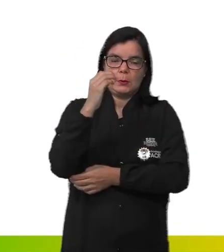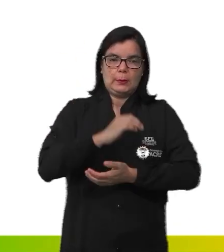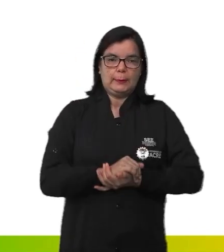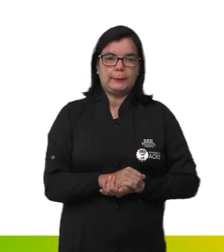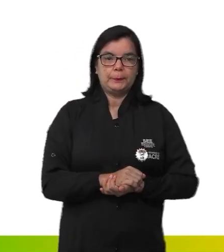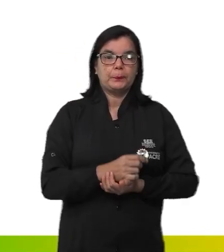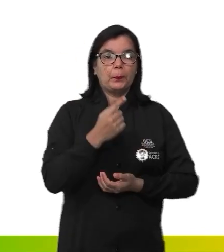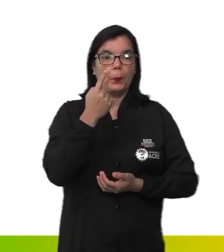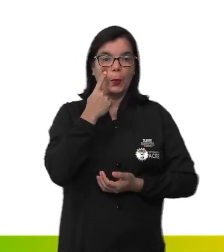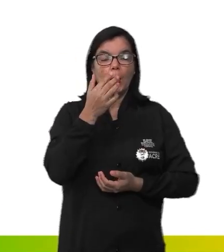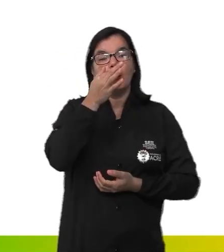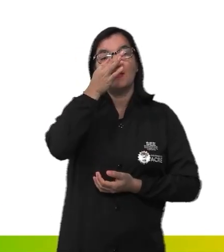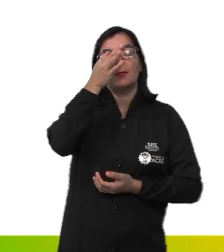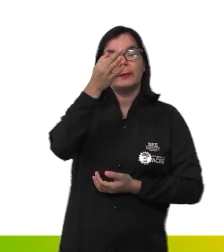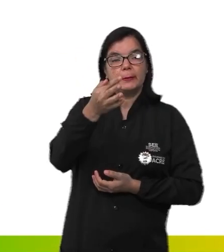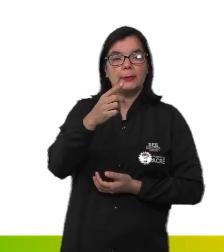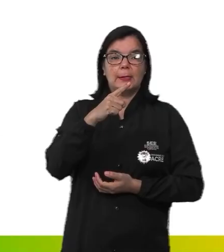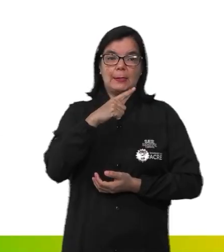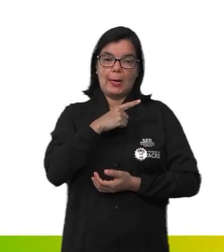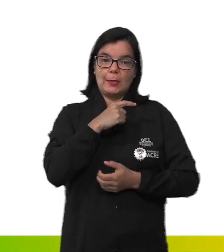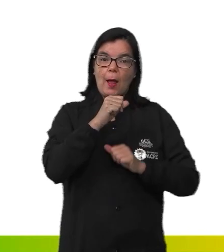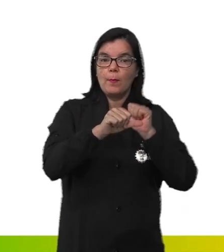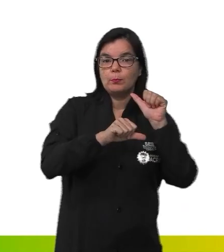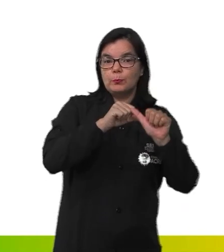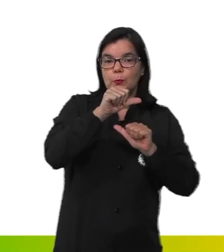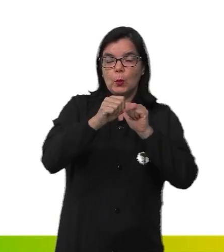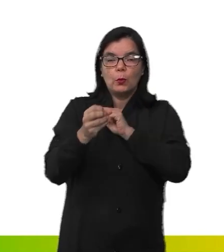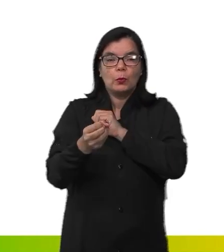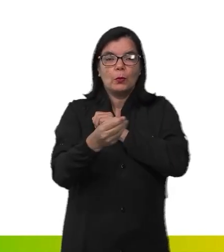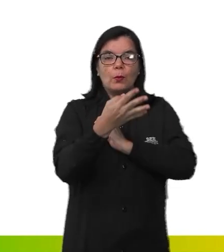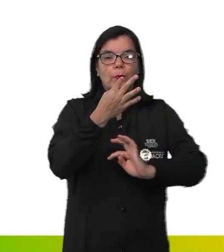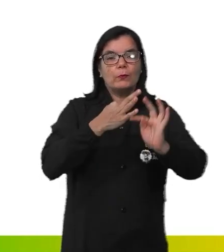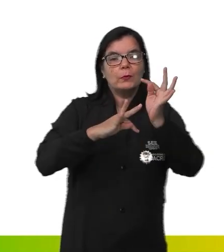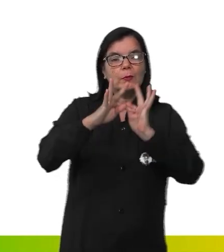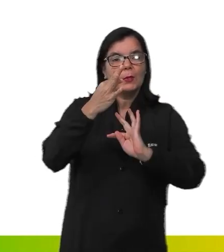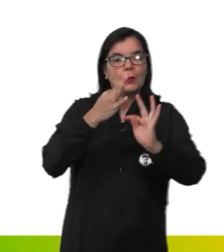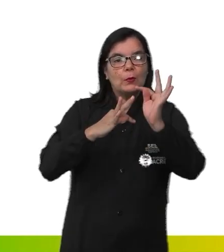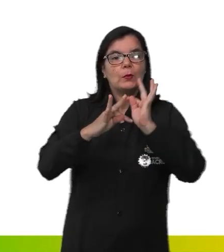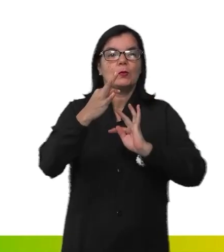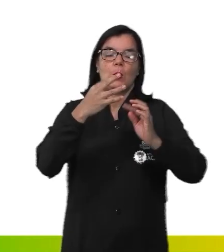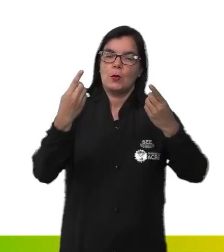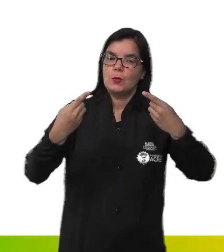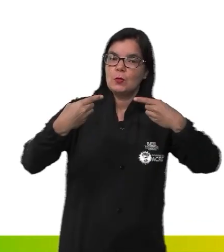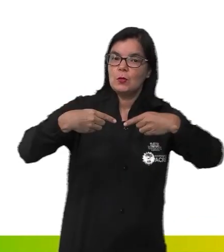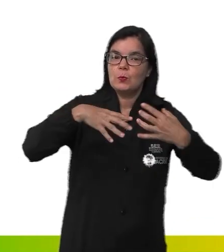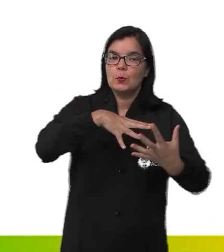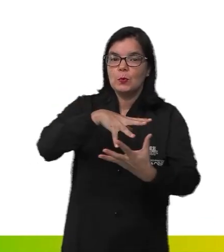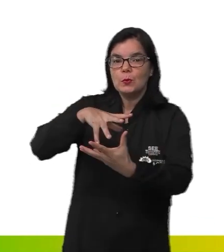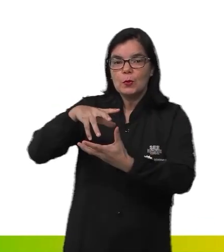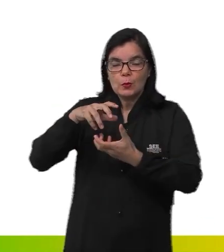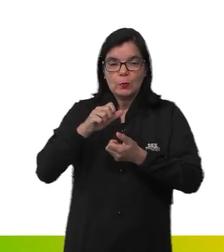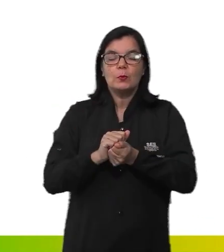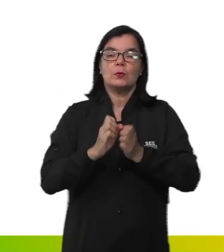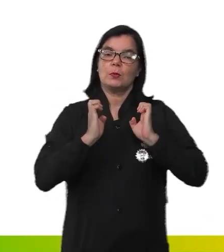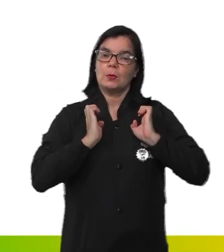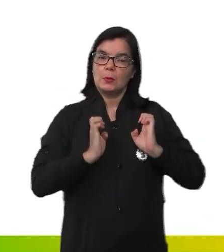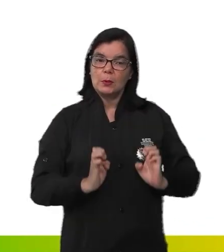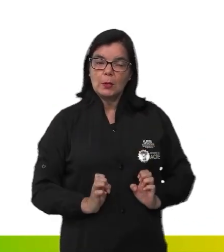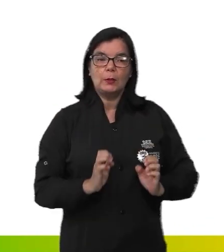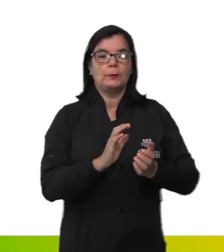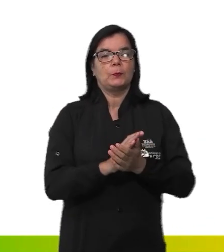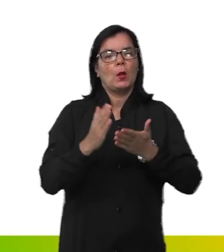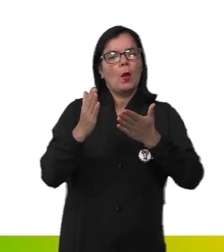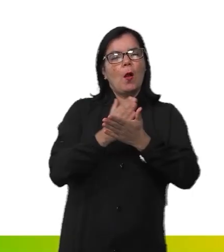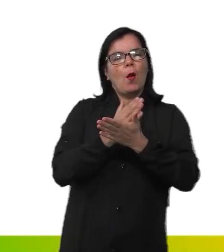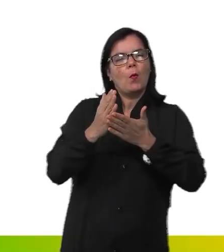só, a ciência do futuro, ela está sendo moldada por novas tecnologias, desafios globais e dilemas éticos.